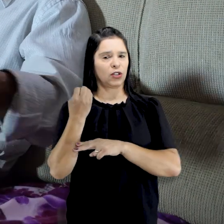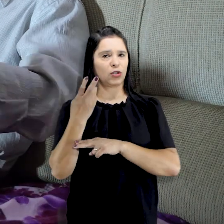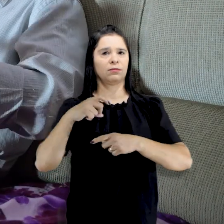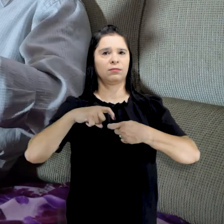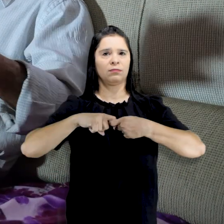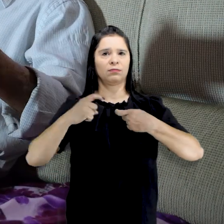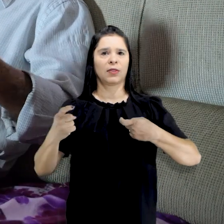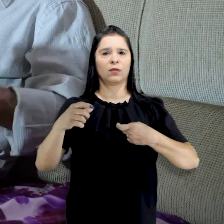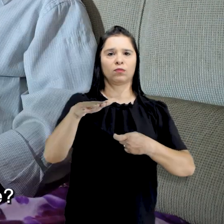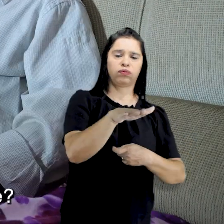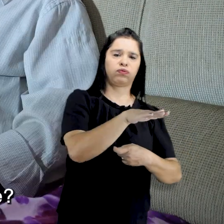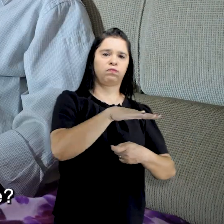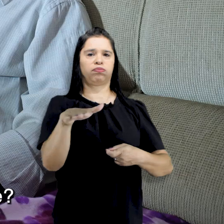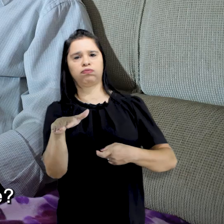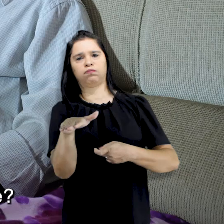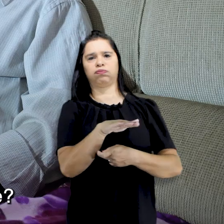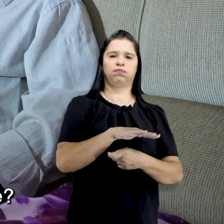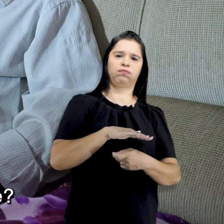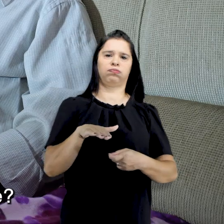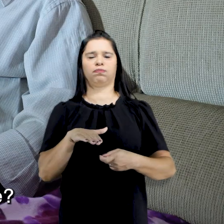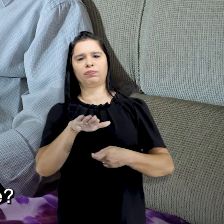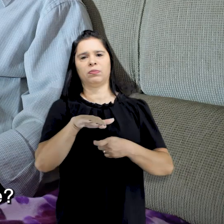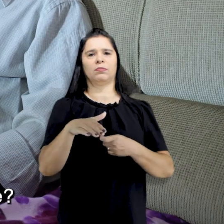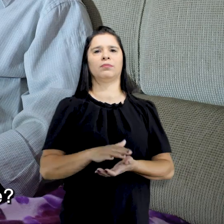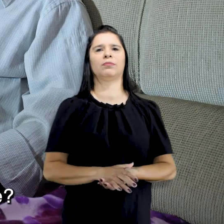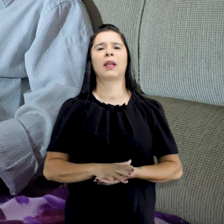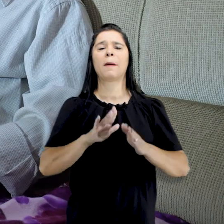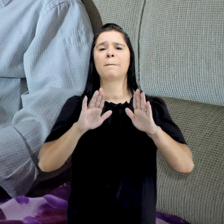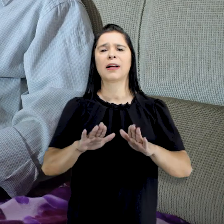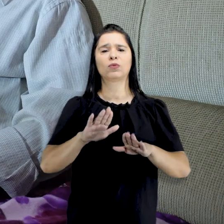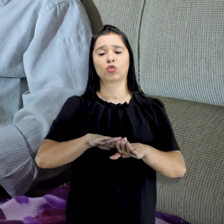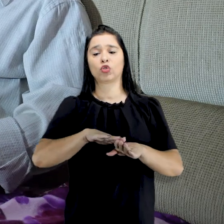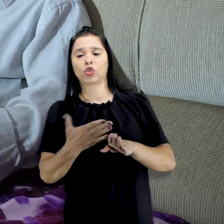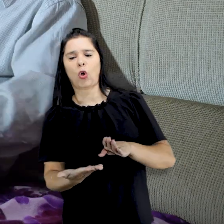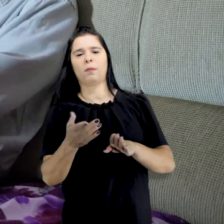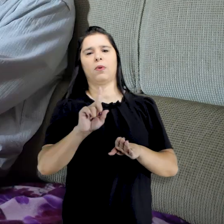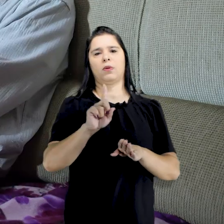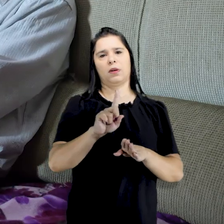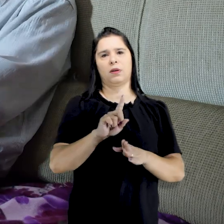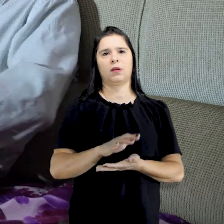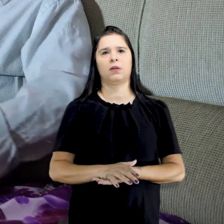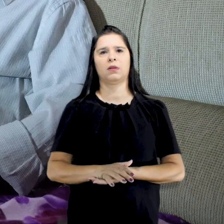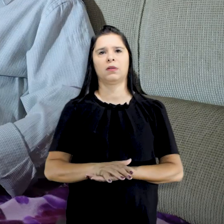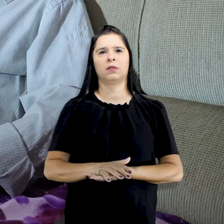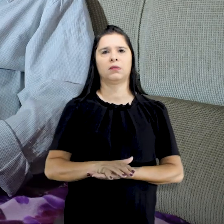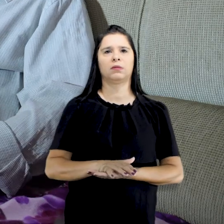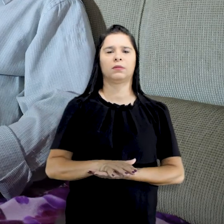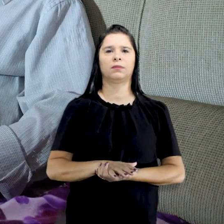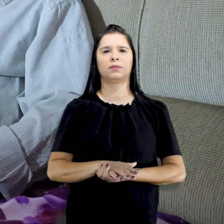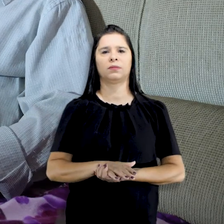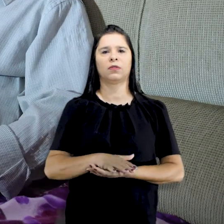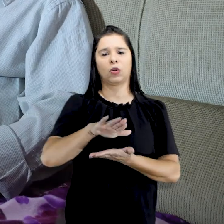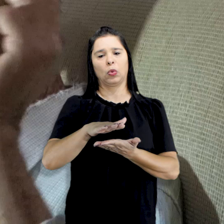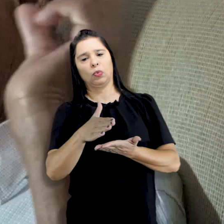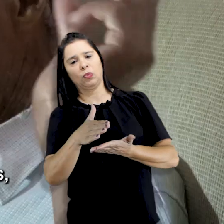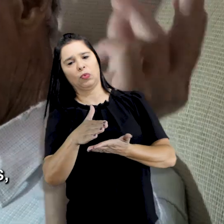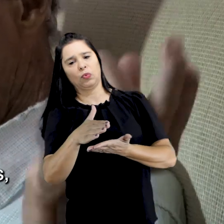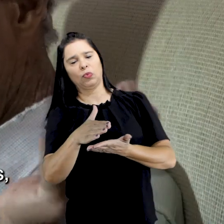a descer, bater abaixo. Mas não chegou a tombar não, sabe? Ficou assim meio tombo, como diz o